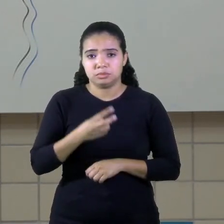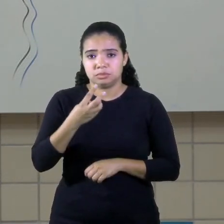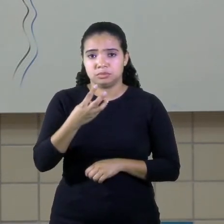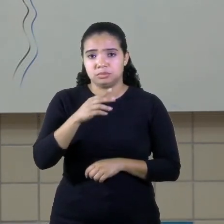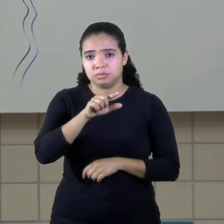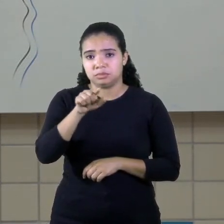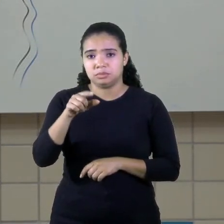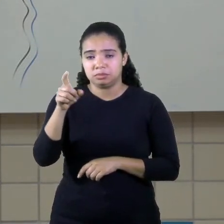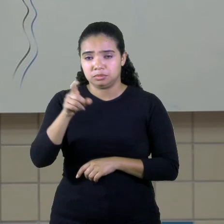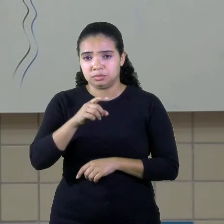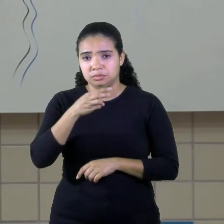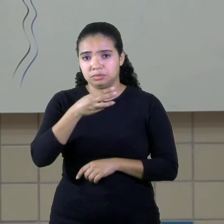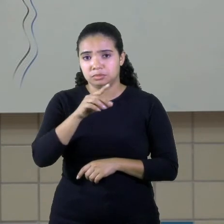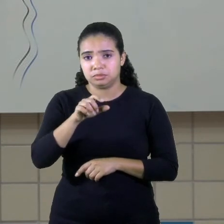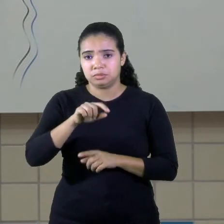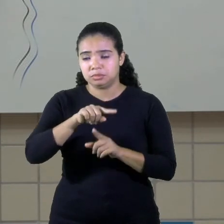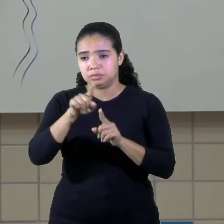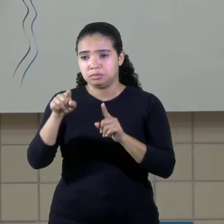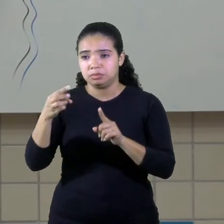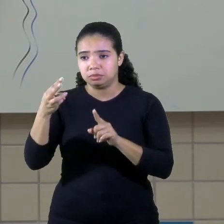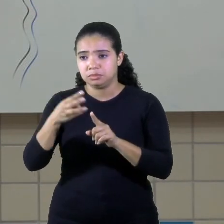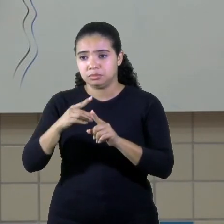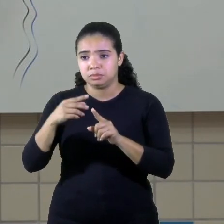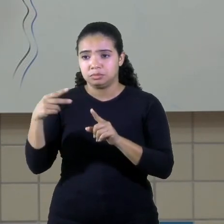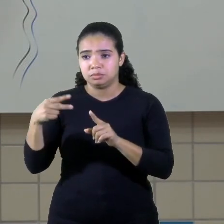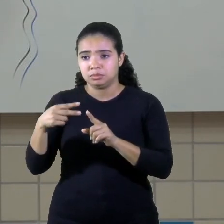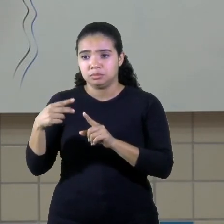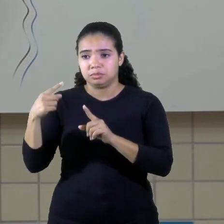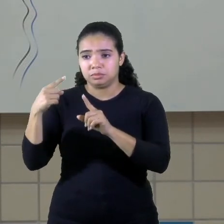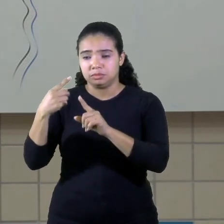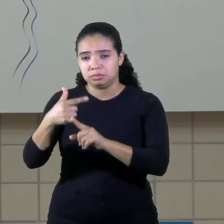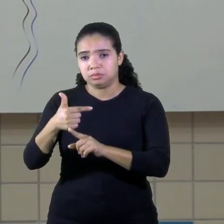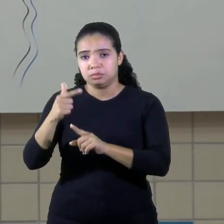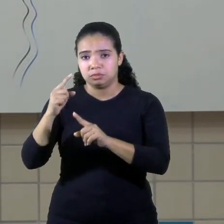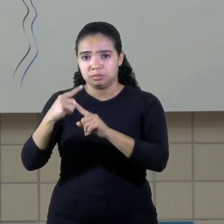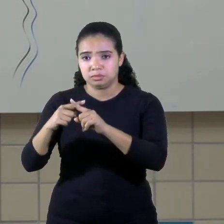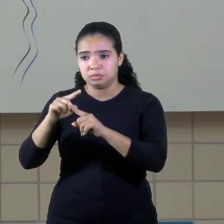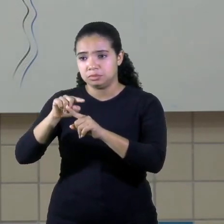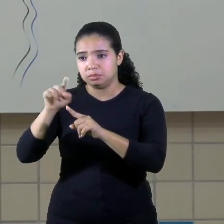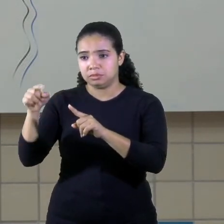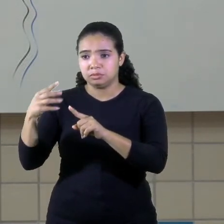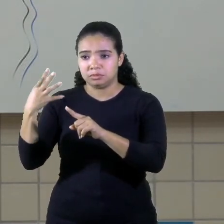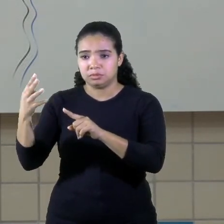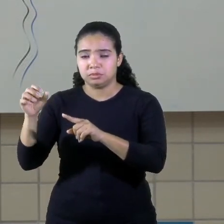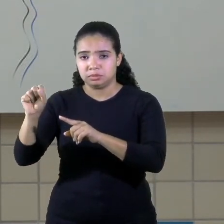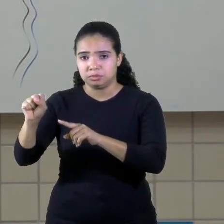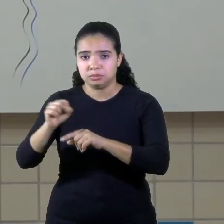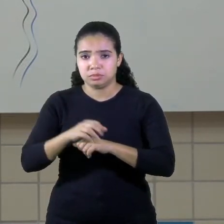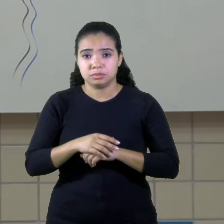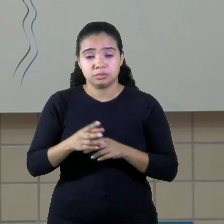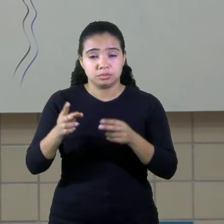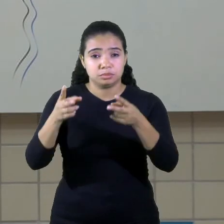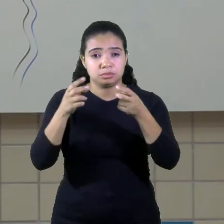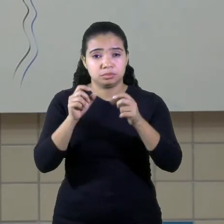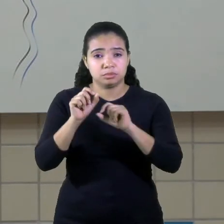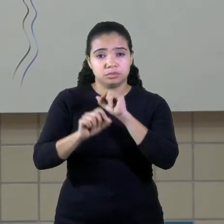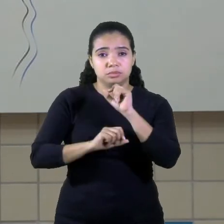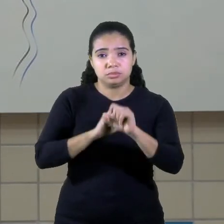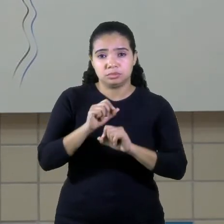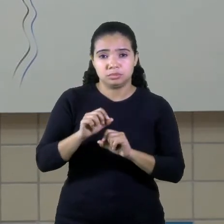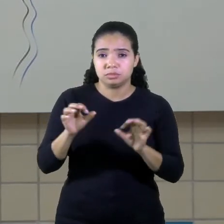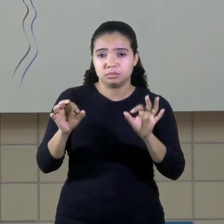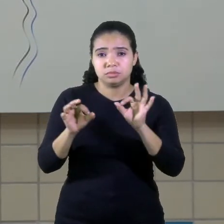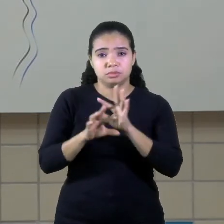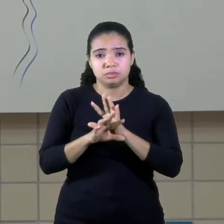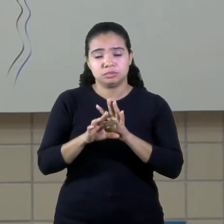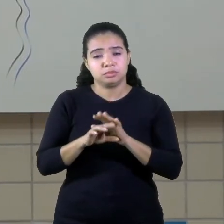1, 3. 2 vezes x, 2x, 2 vezes 4, 8. Perceba que aqui agora está prontinha